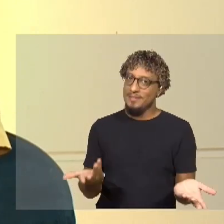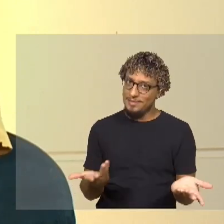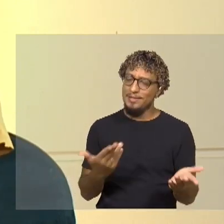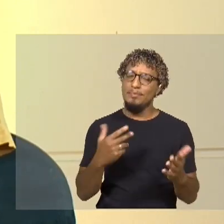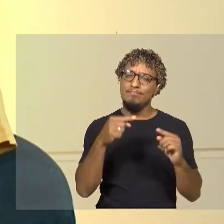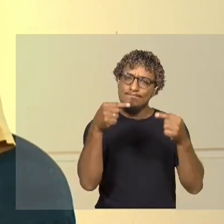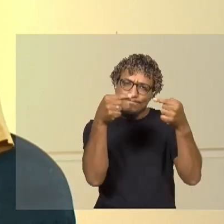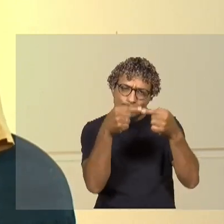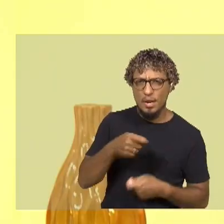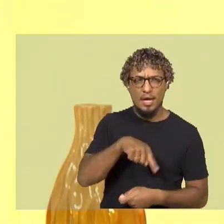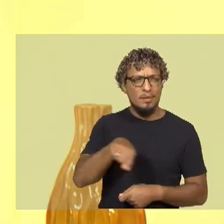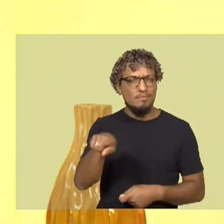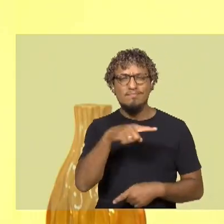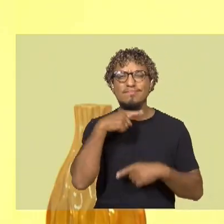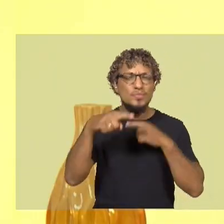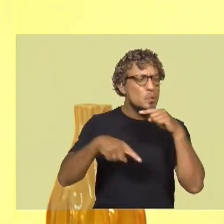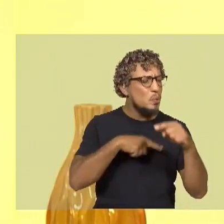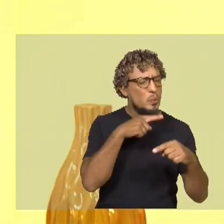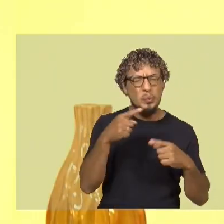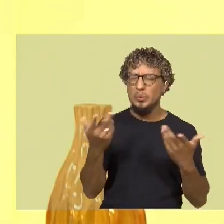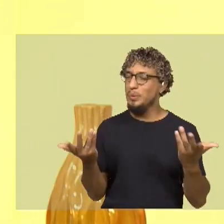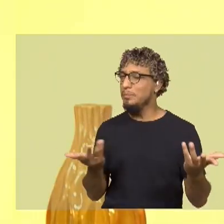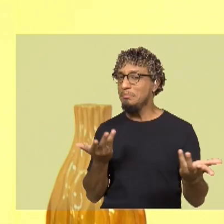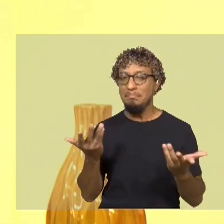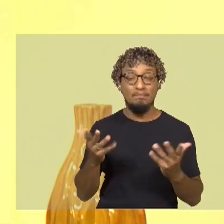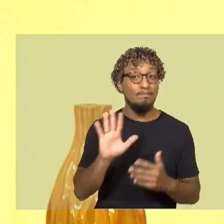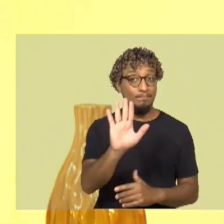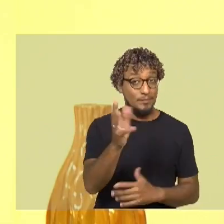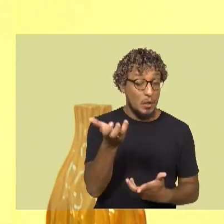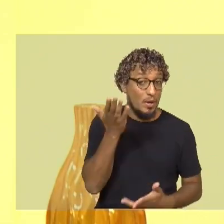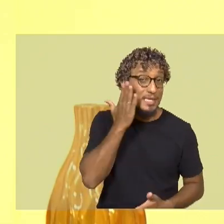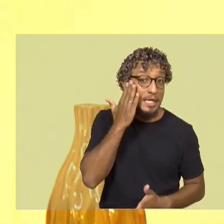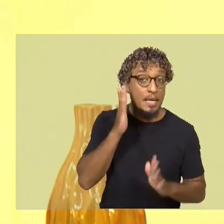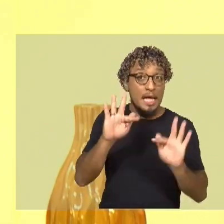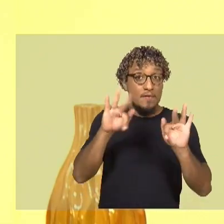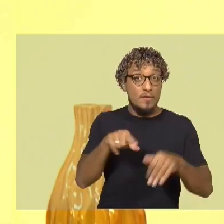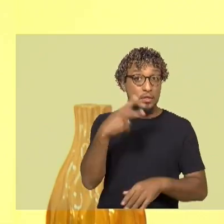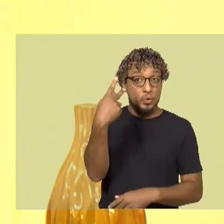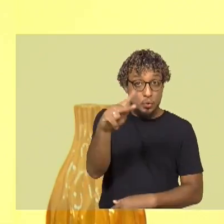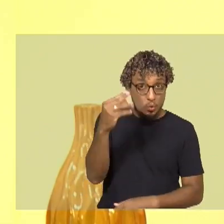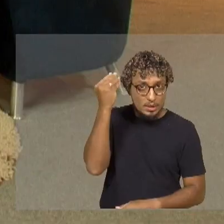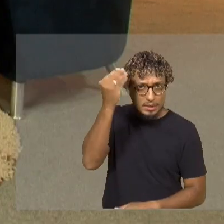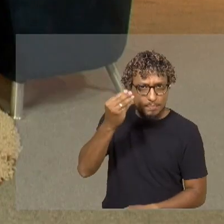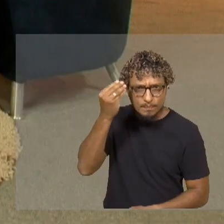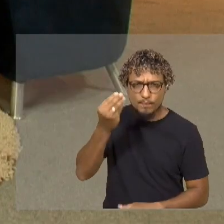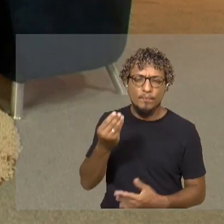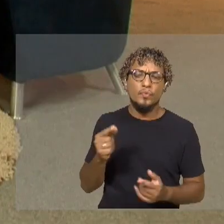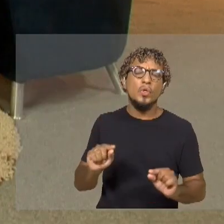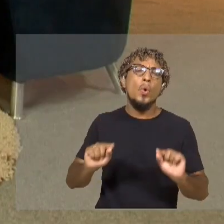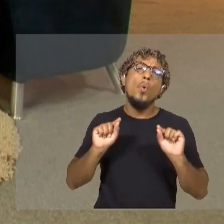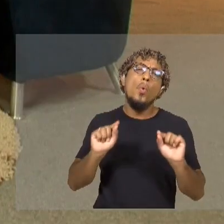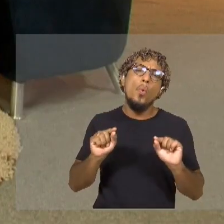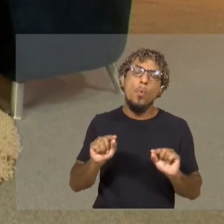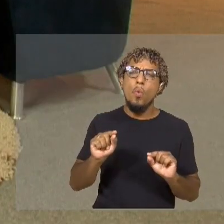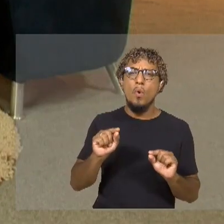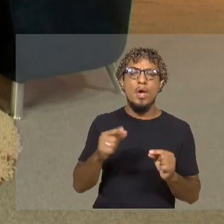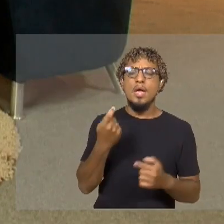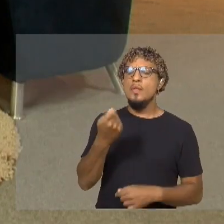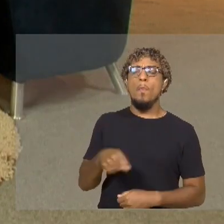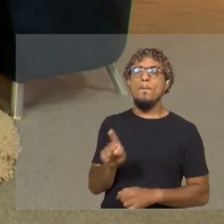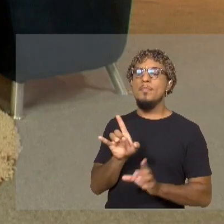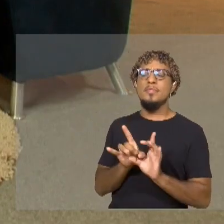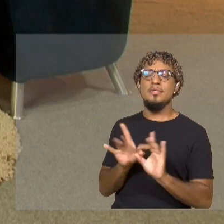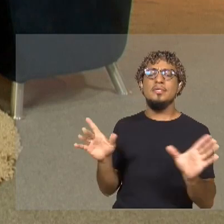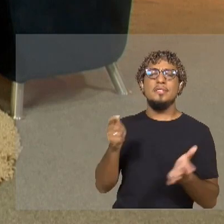para melhorar a fiscalização. E aí, para a gente finalizar, eu queria saber, com a sua experiência, o que é essa isenção,